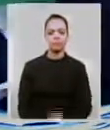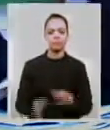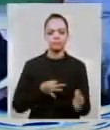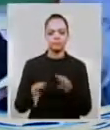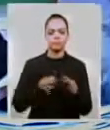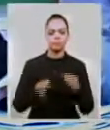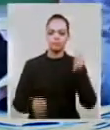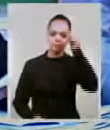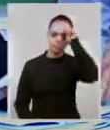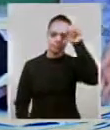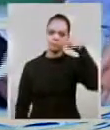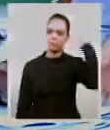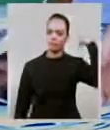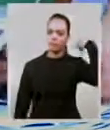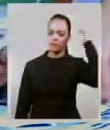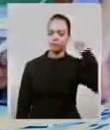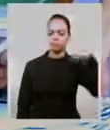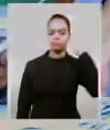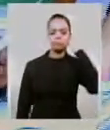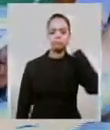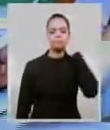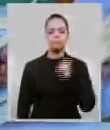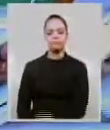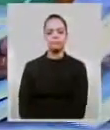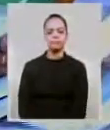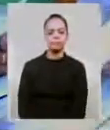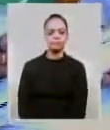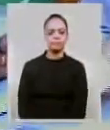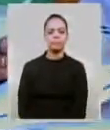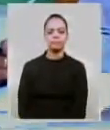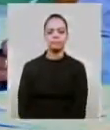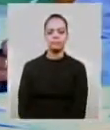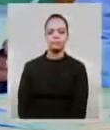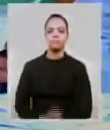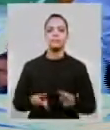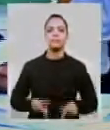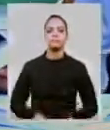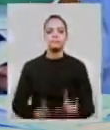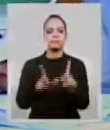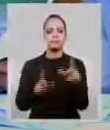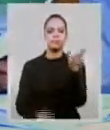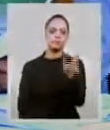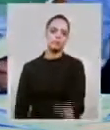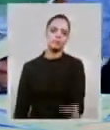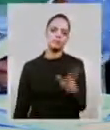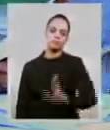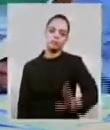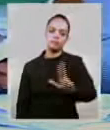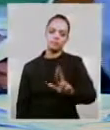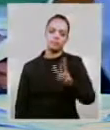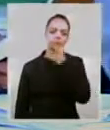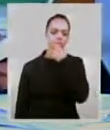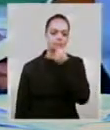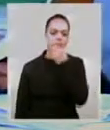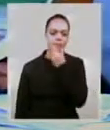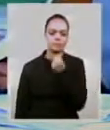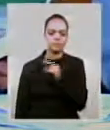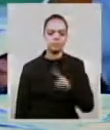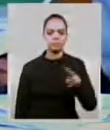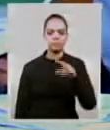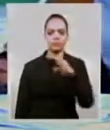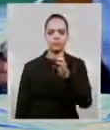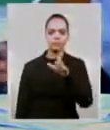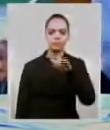Projeto do vereador Juliano Modesto, que concede título de cidadão honorário ao senhor